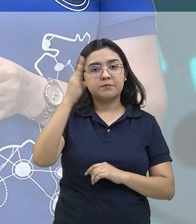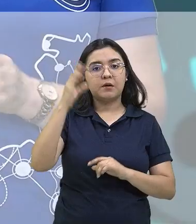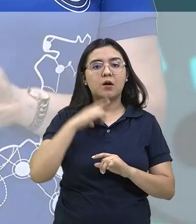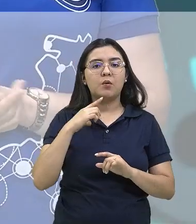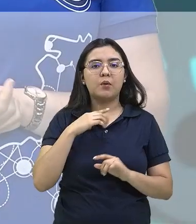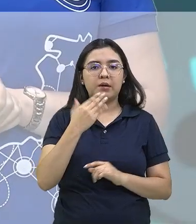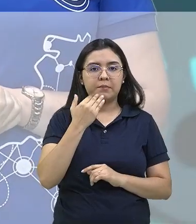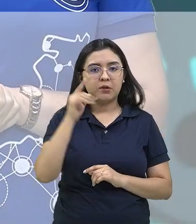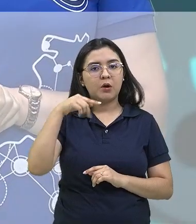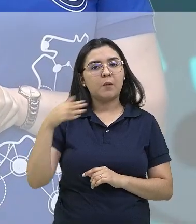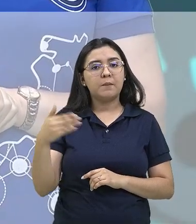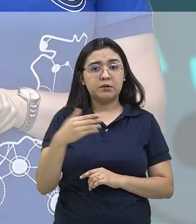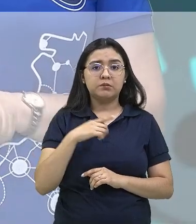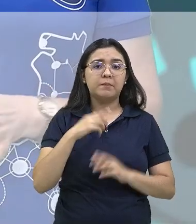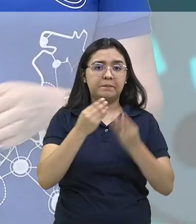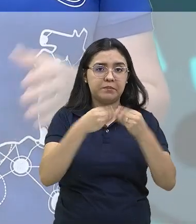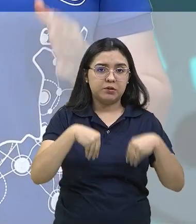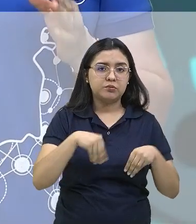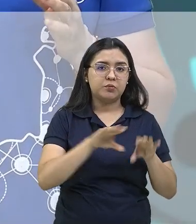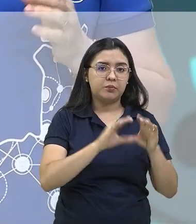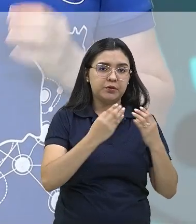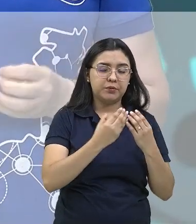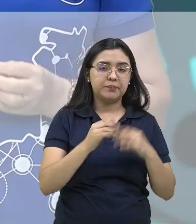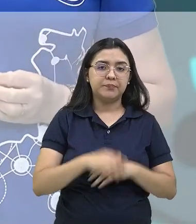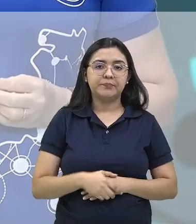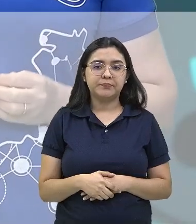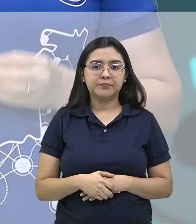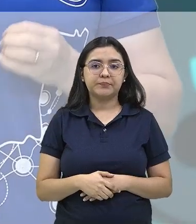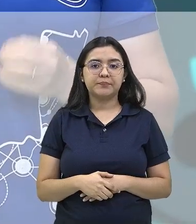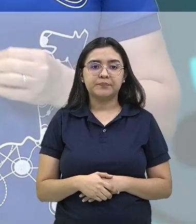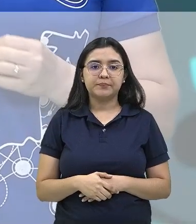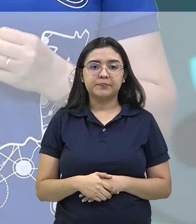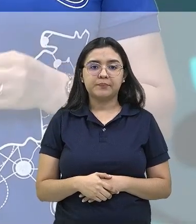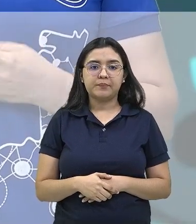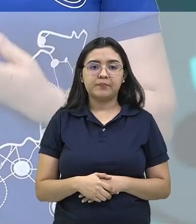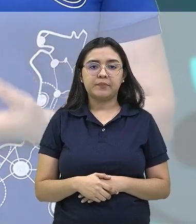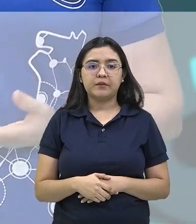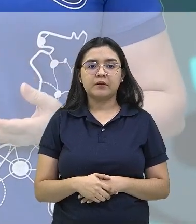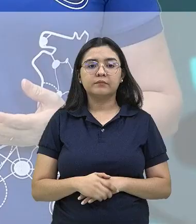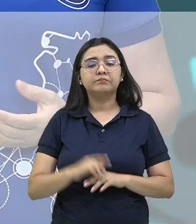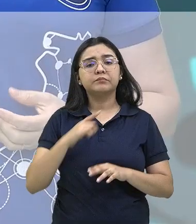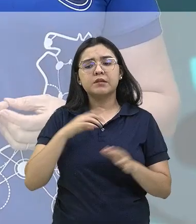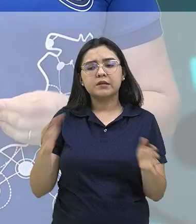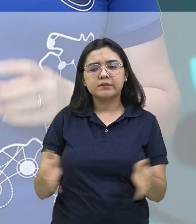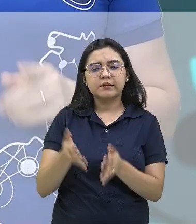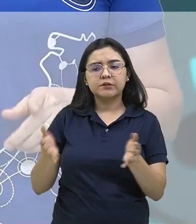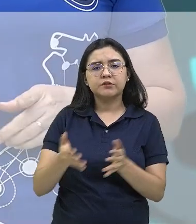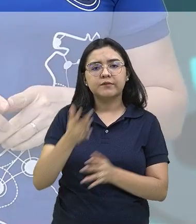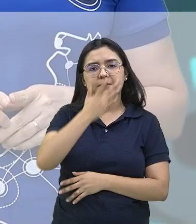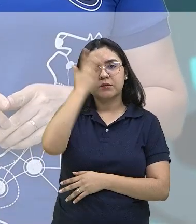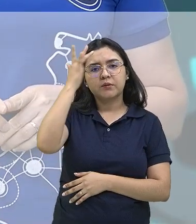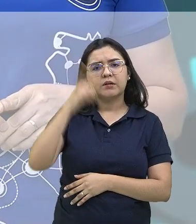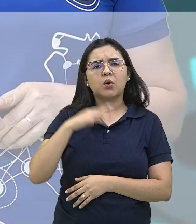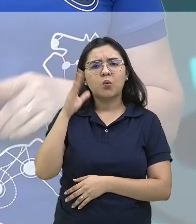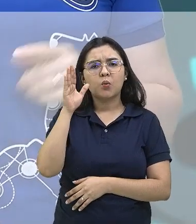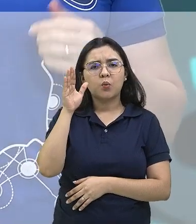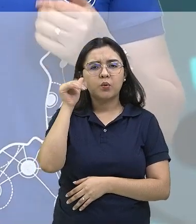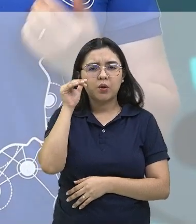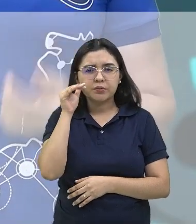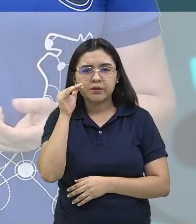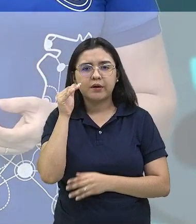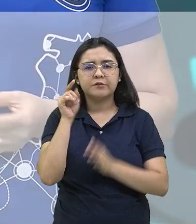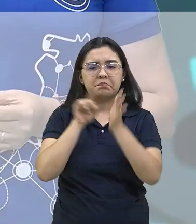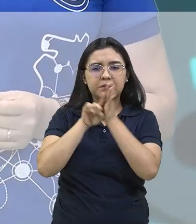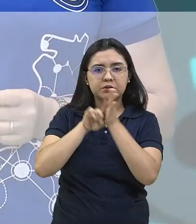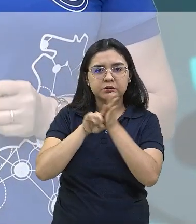eles acabam sendo prejudicados. Em outro ponto, inspira a curiosidade, né? Porque